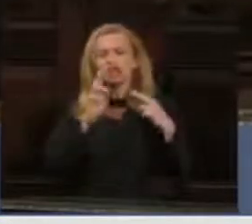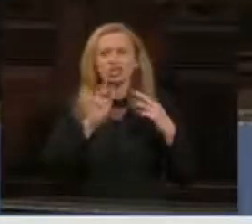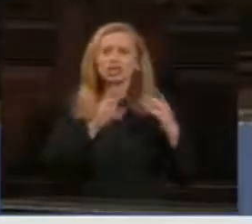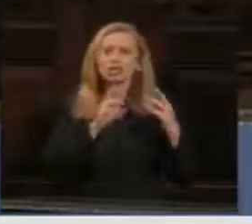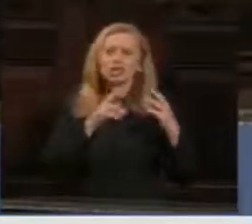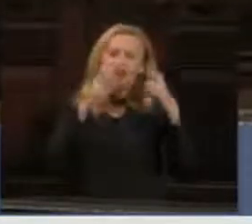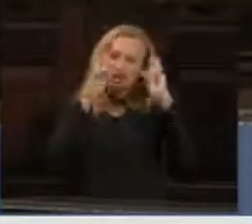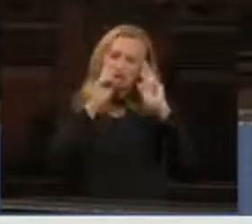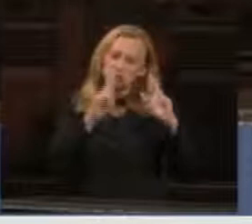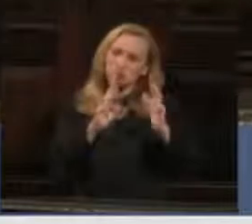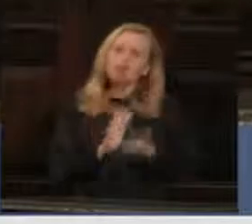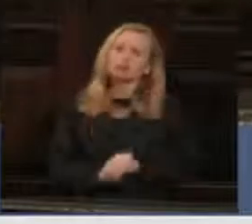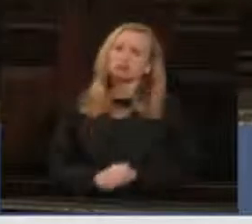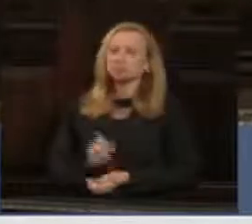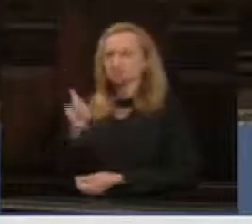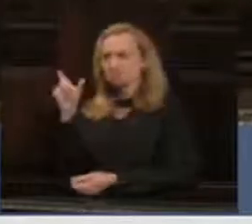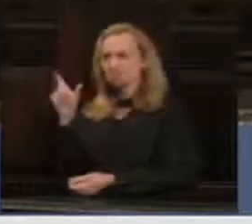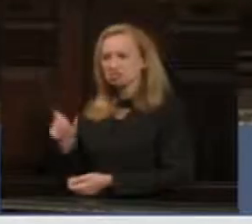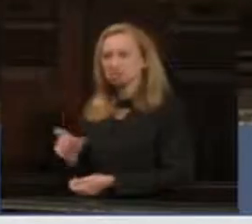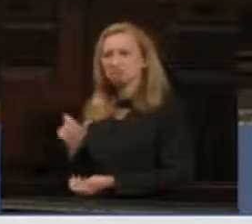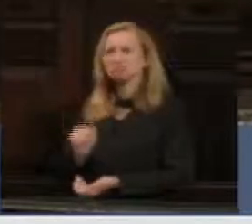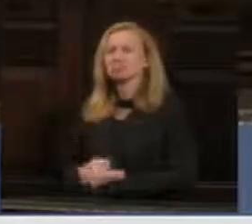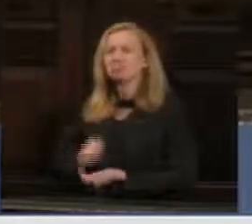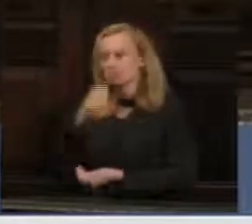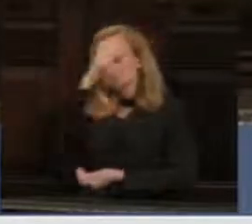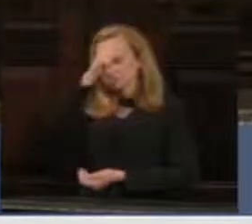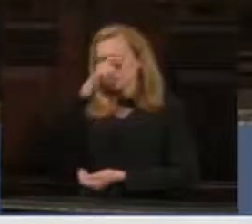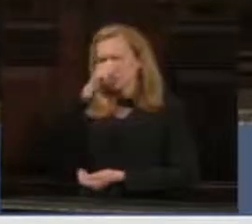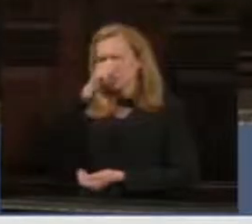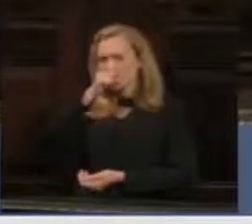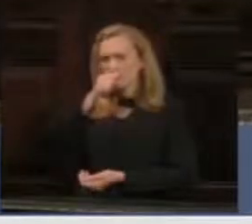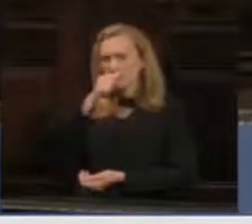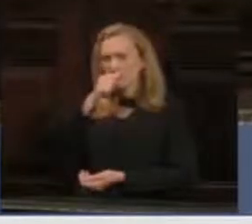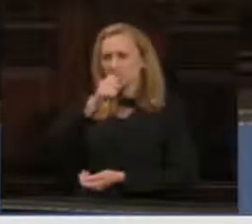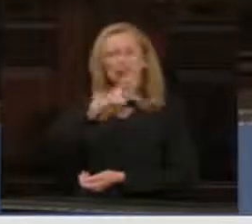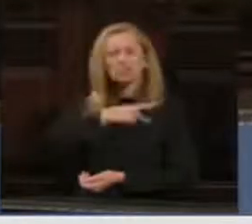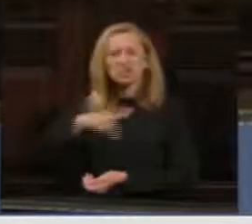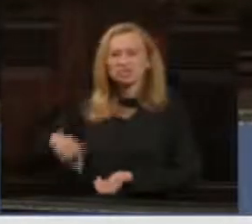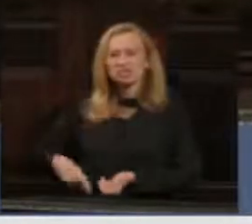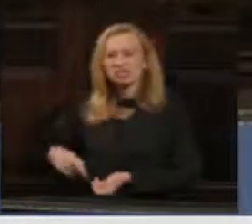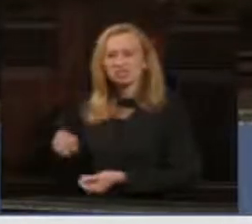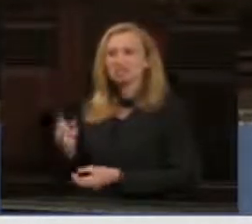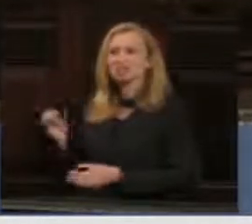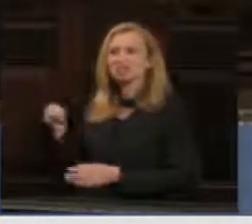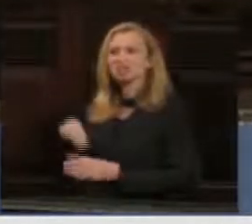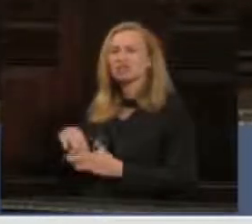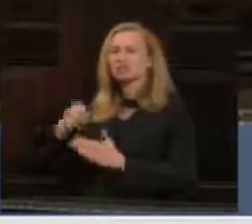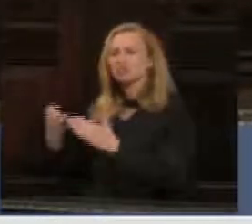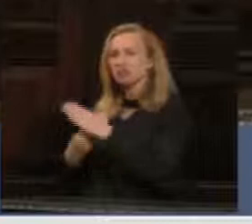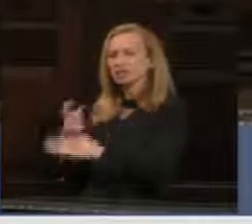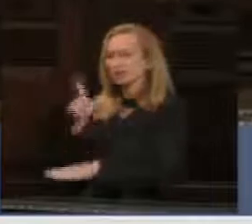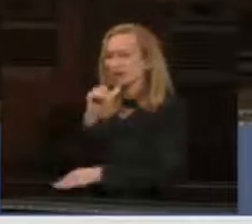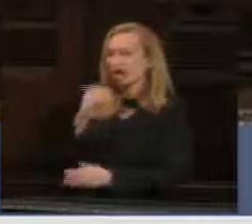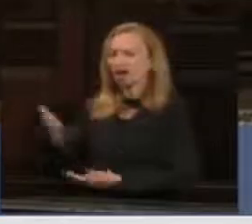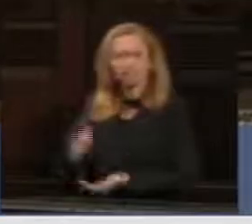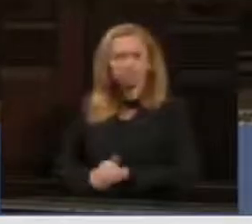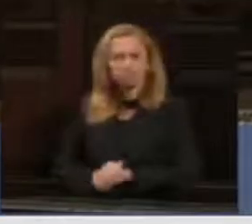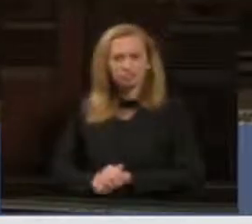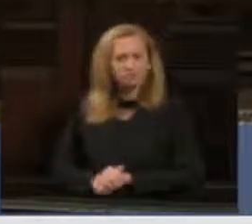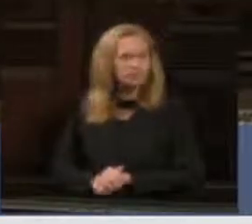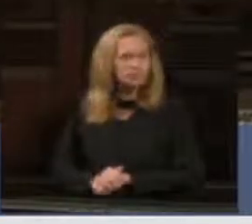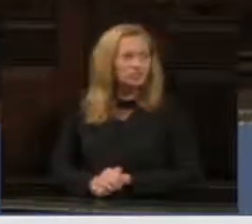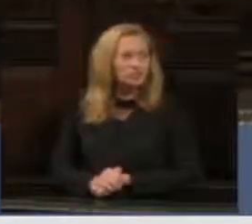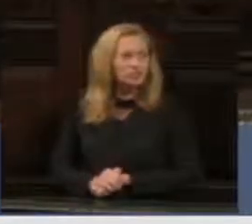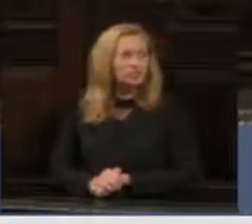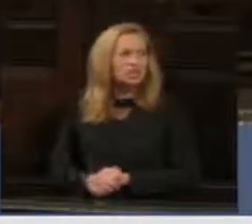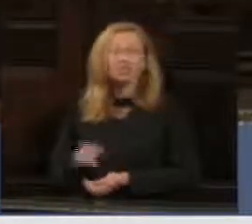senhor, atual presidente, não é do quadro de funcionários efetivos da Companhia de Águas. Não é. Ele veio